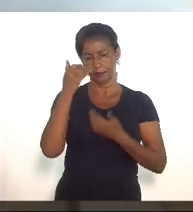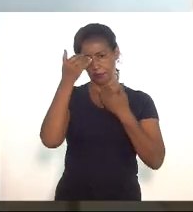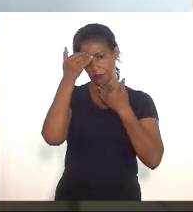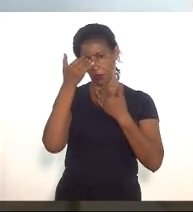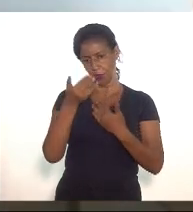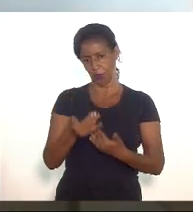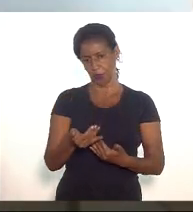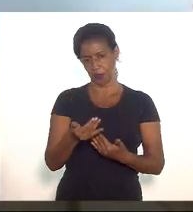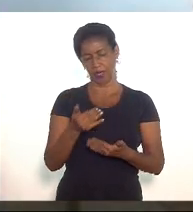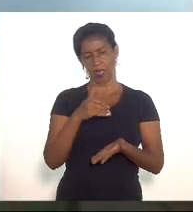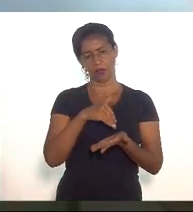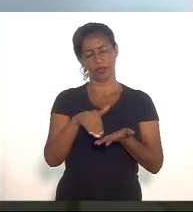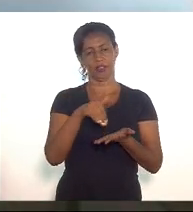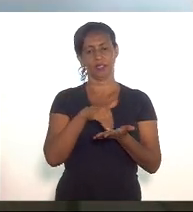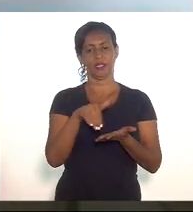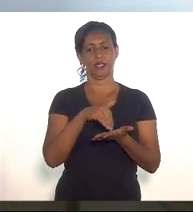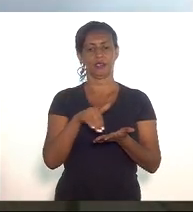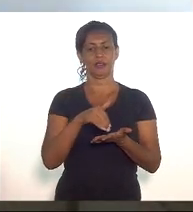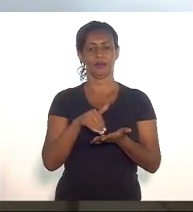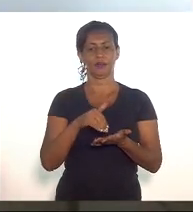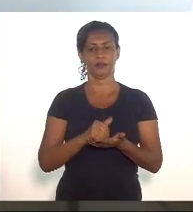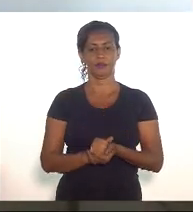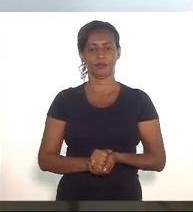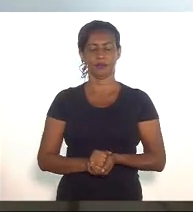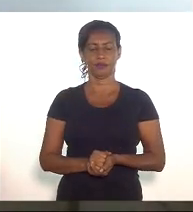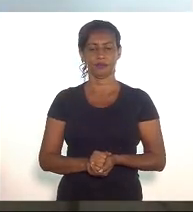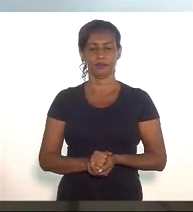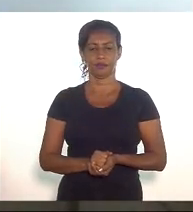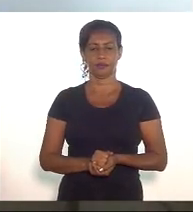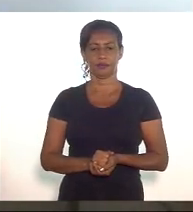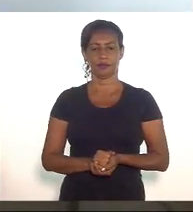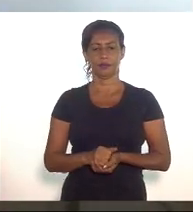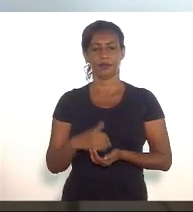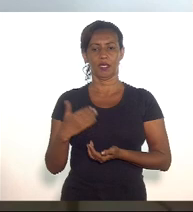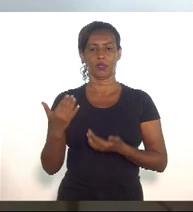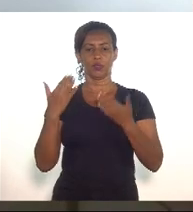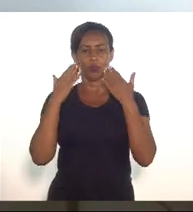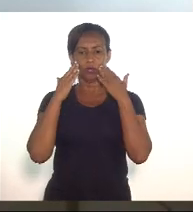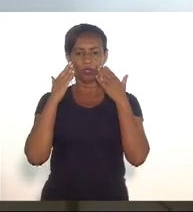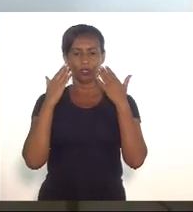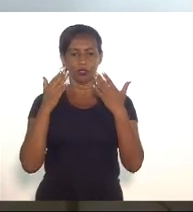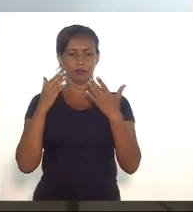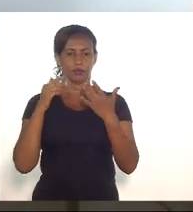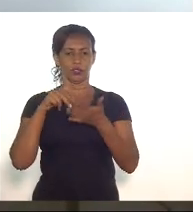Obrigado, secretário, pela sua exposição